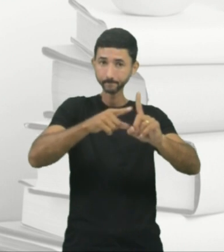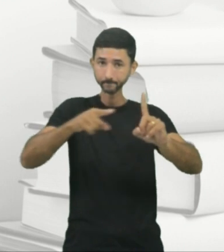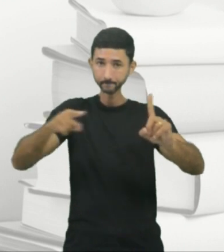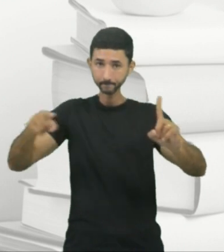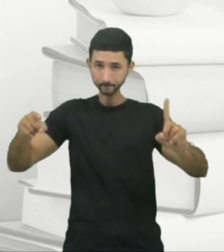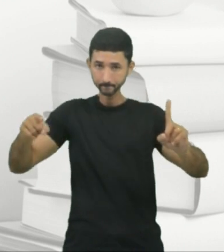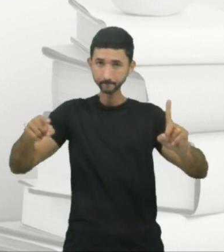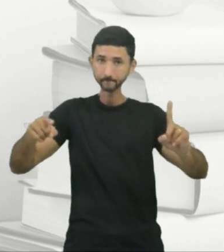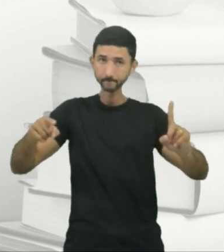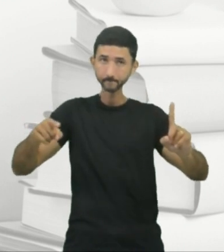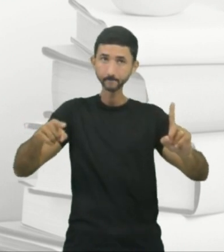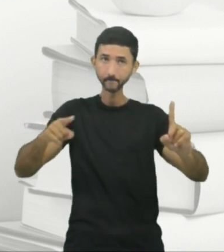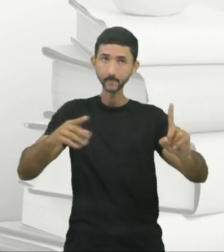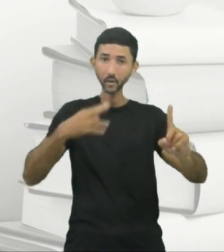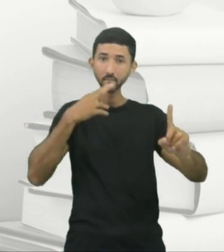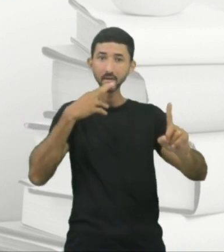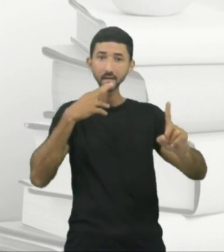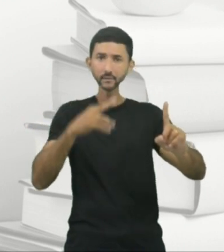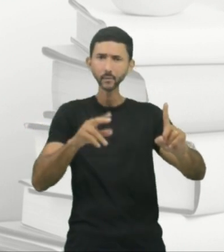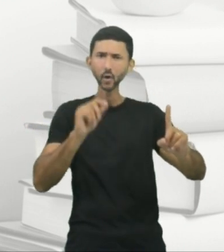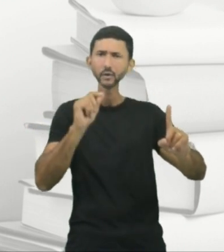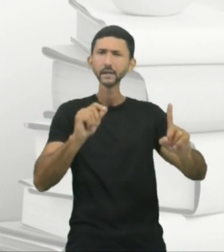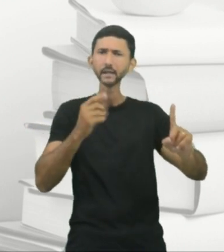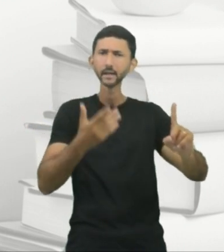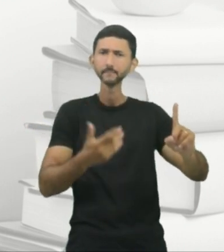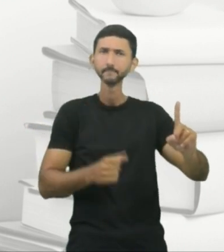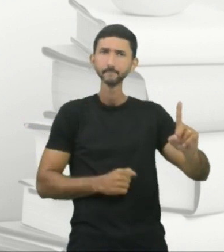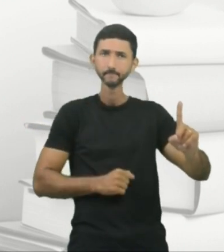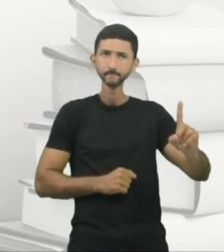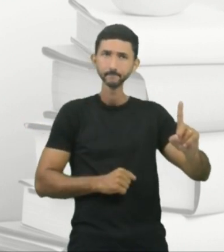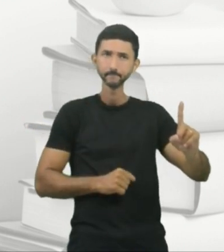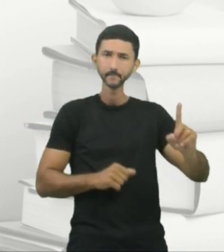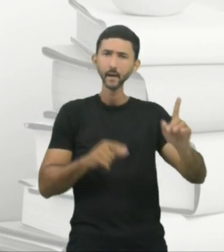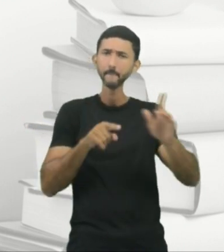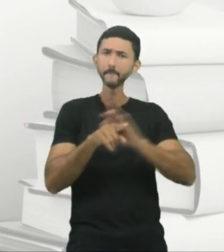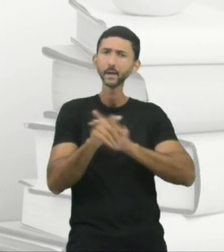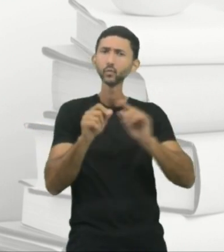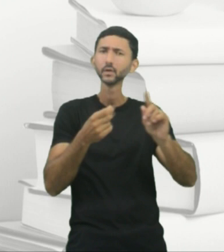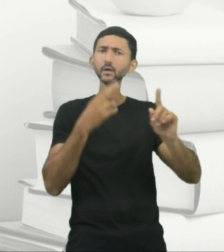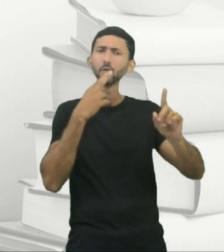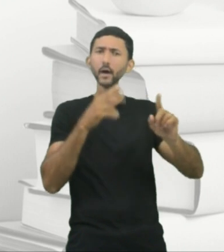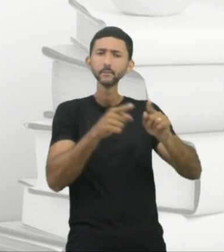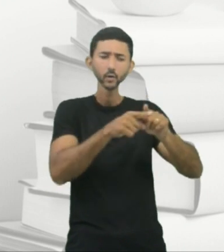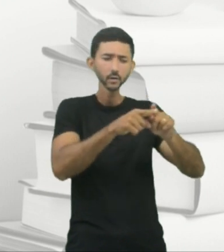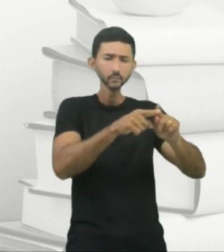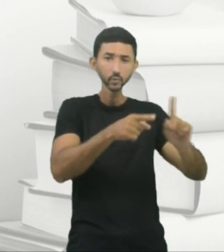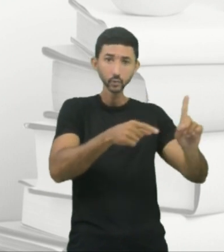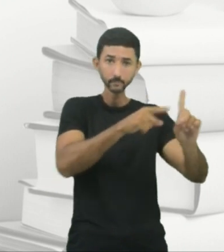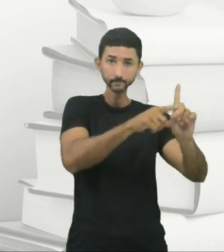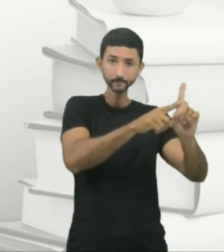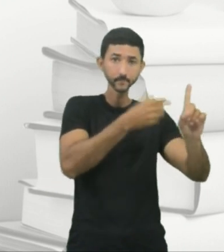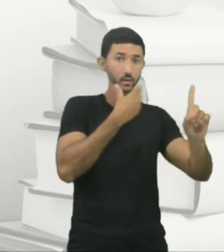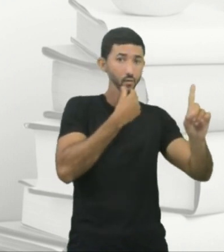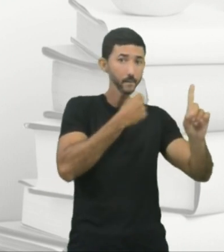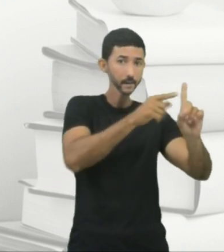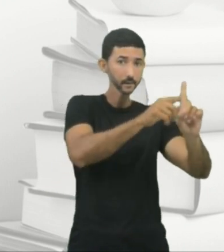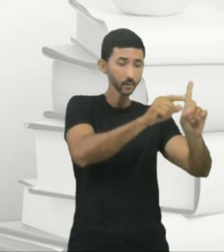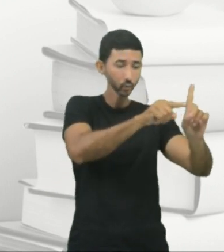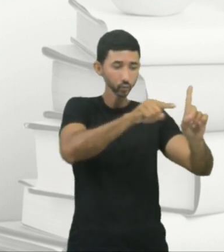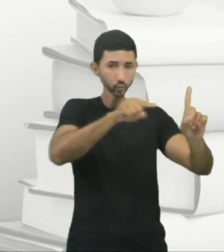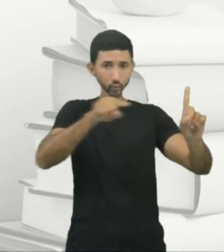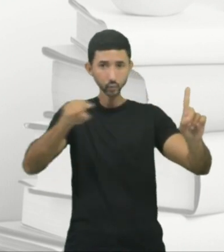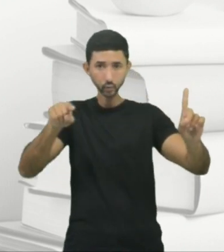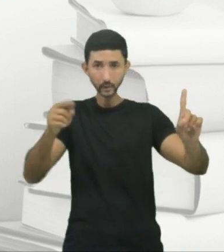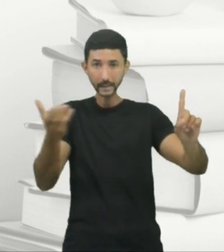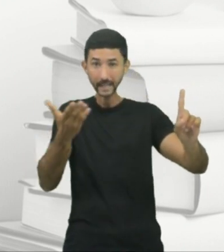para o outro, você chega na resposta que é a que eu te pedi. Qual é a distância do Marcelo para o